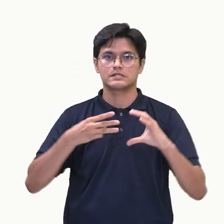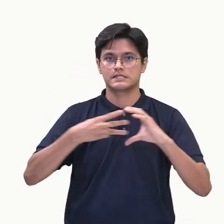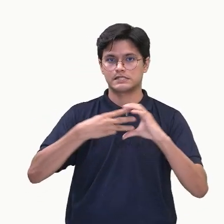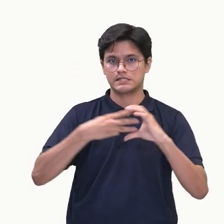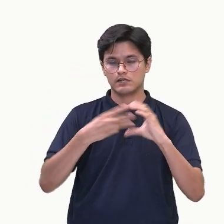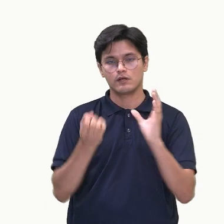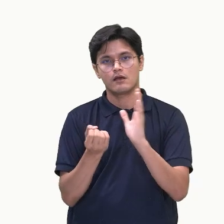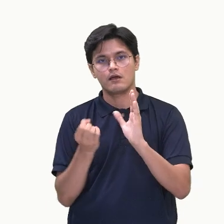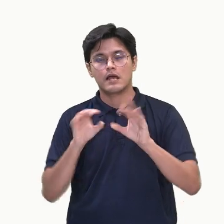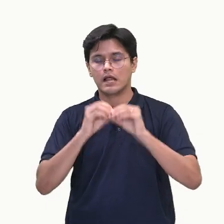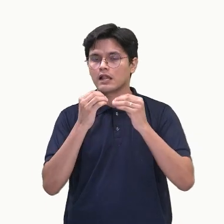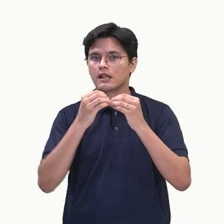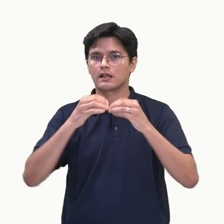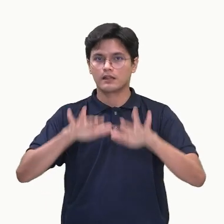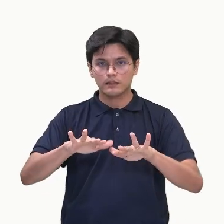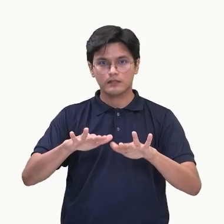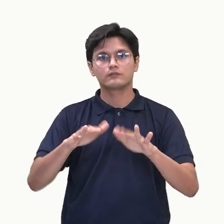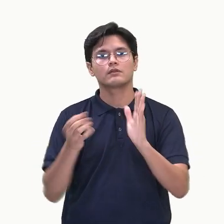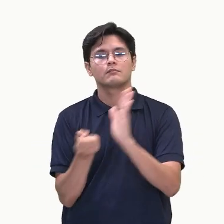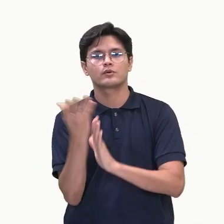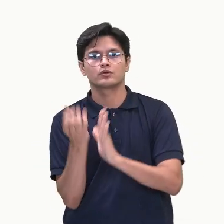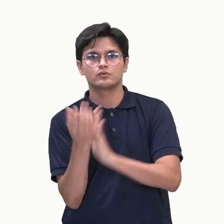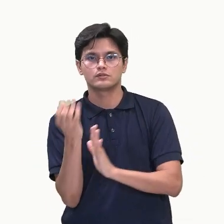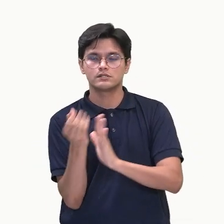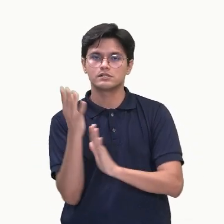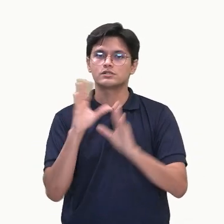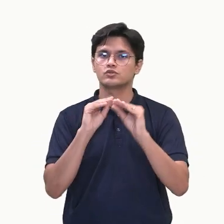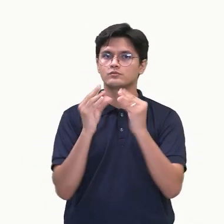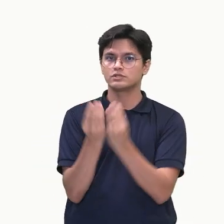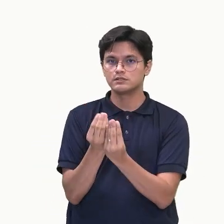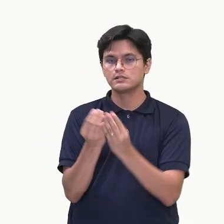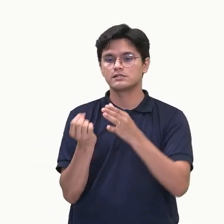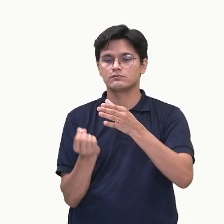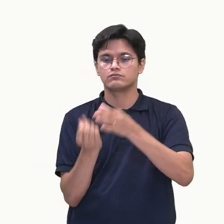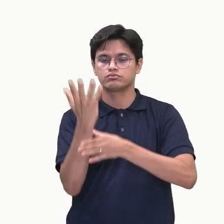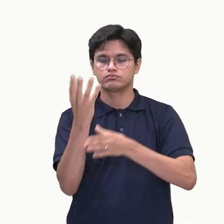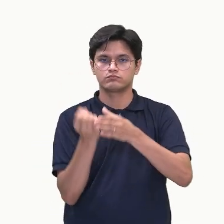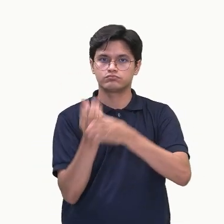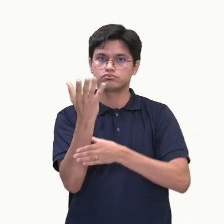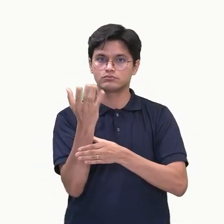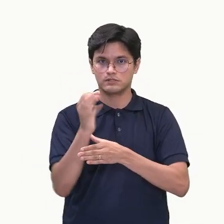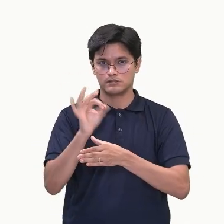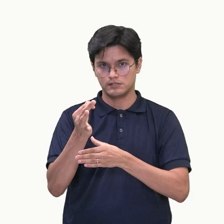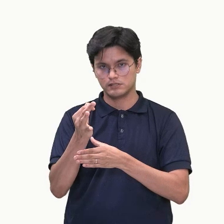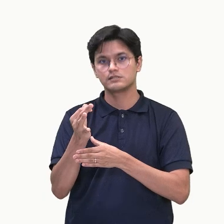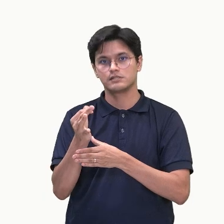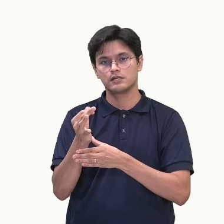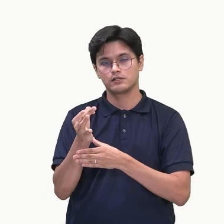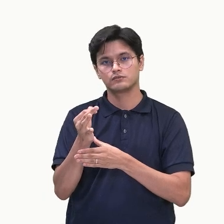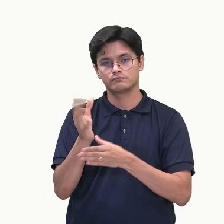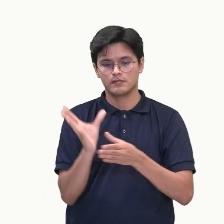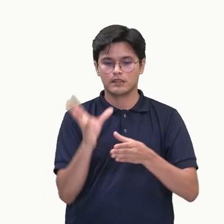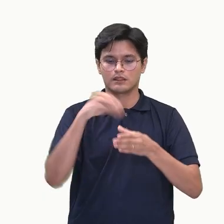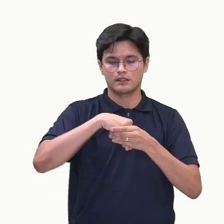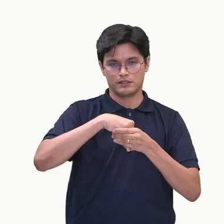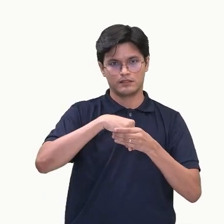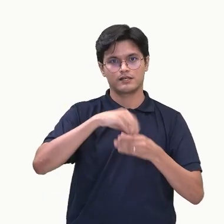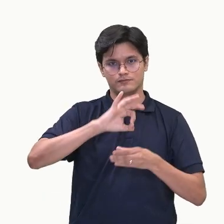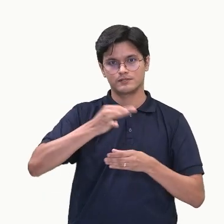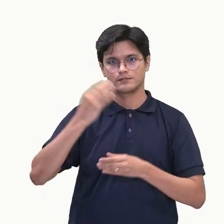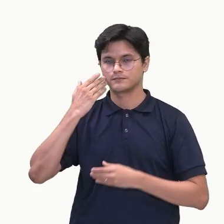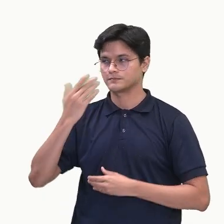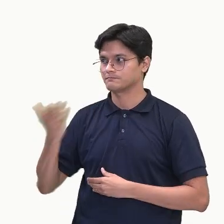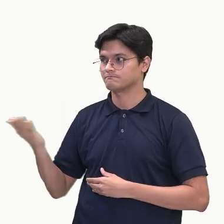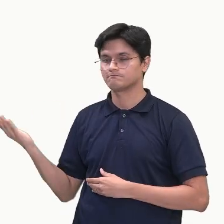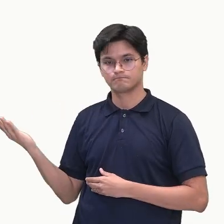produzindo, né? A glândula produz a substância e está sendo liberada para essa parte mais interna, como a gente pôde visualizar,